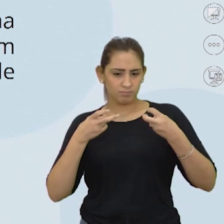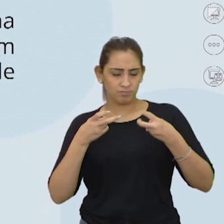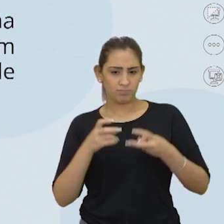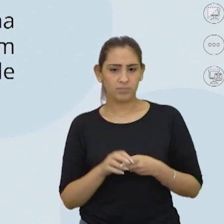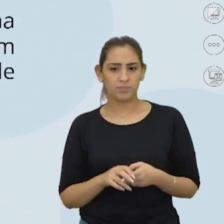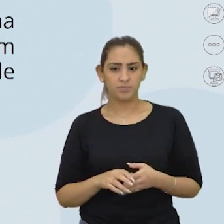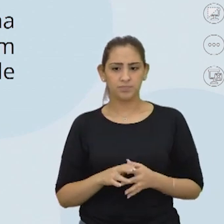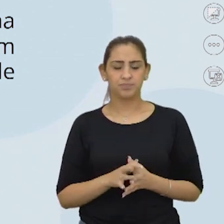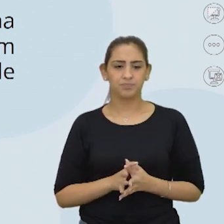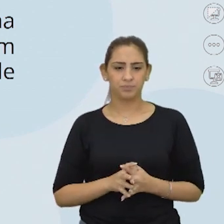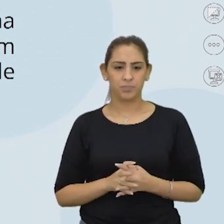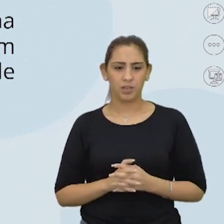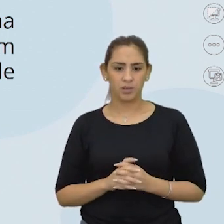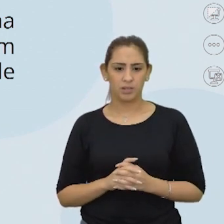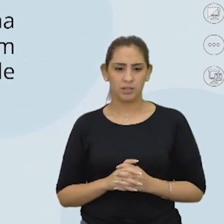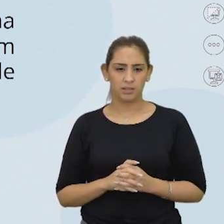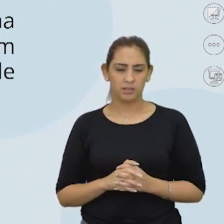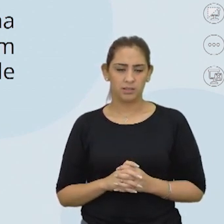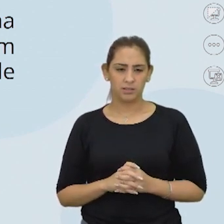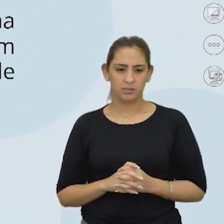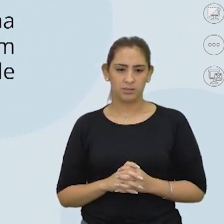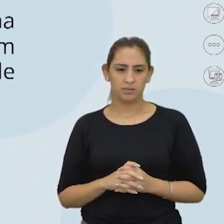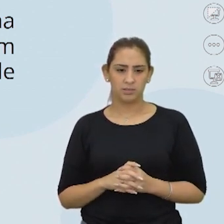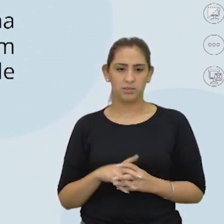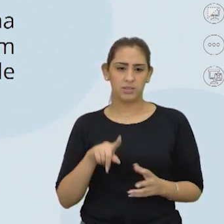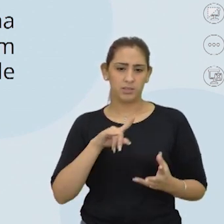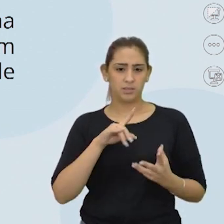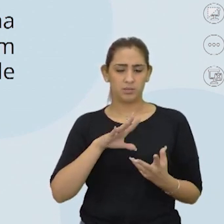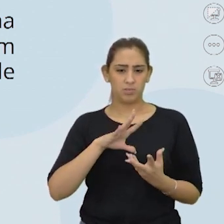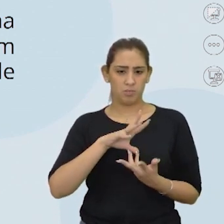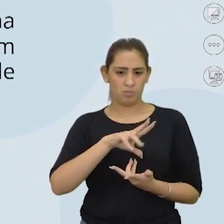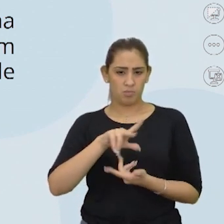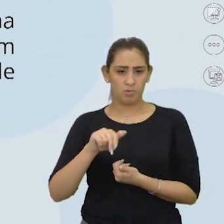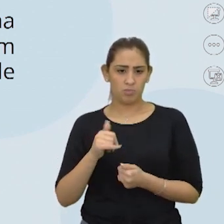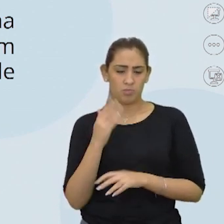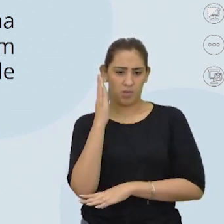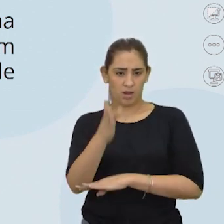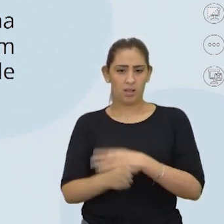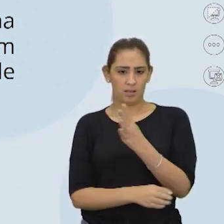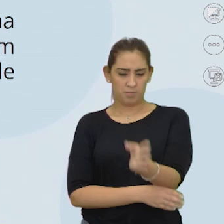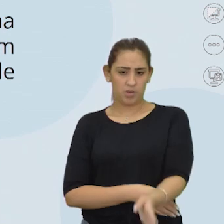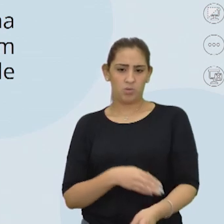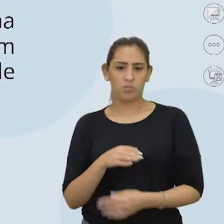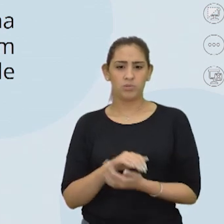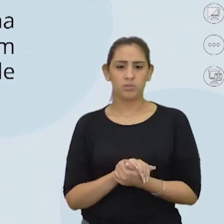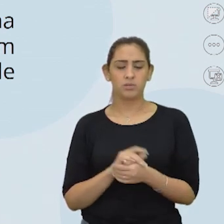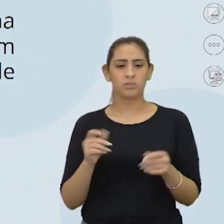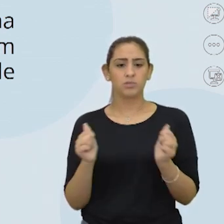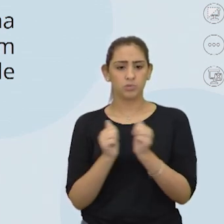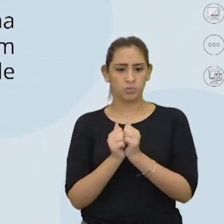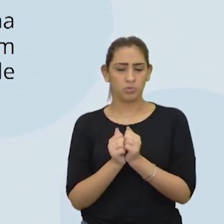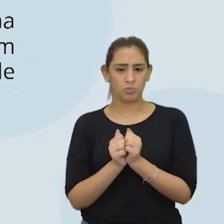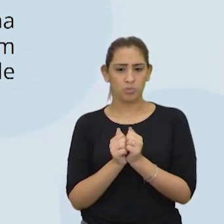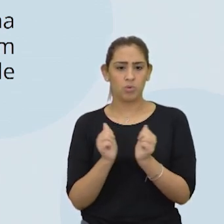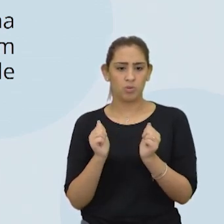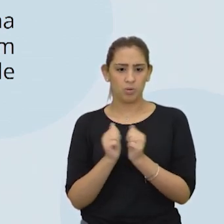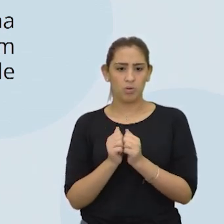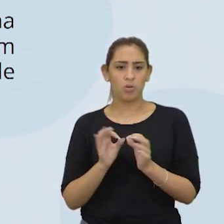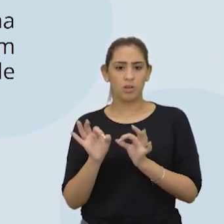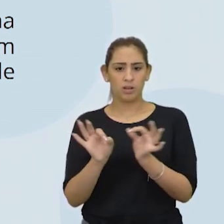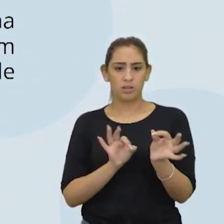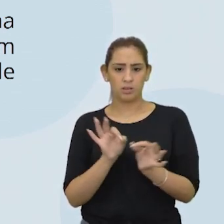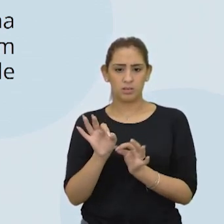né, nesse mundo, nessa questão dos Jogos Paralímpicos, em conjunto com a